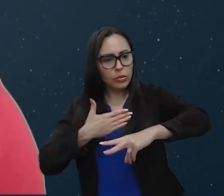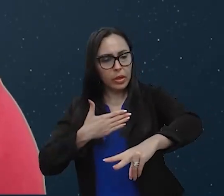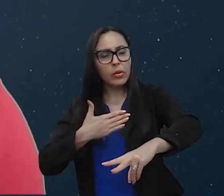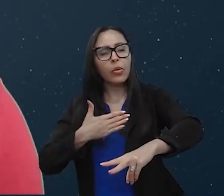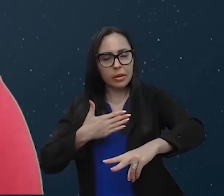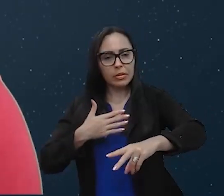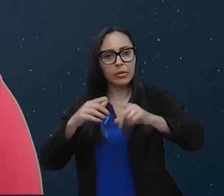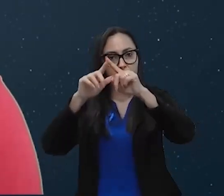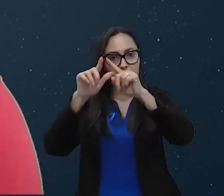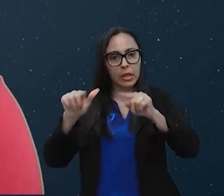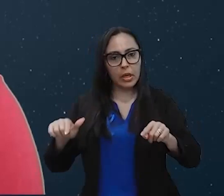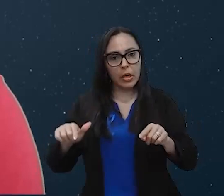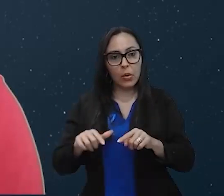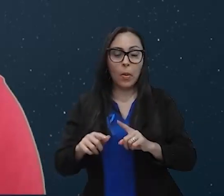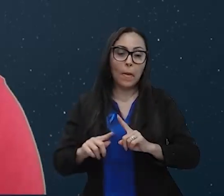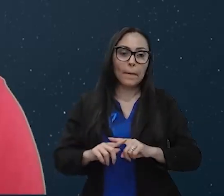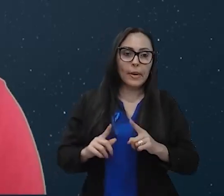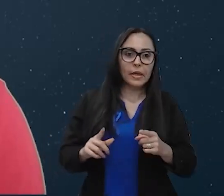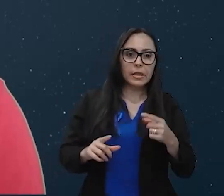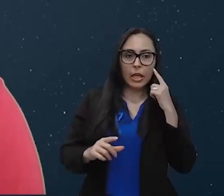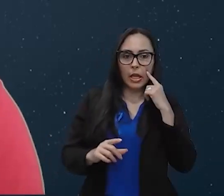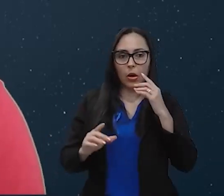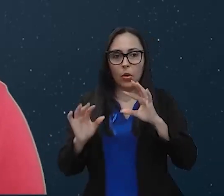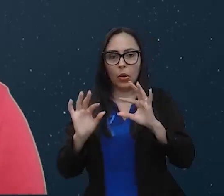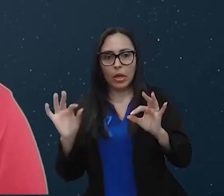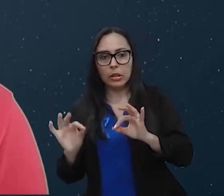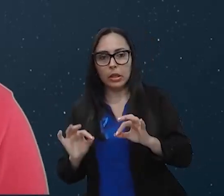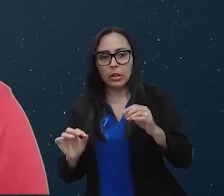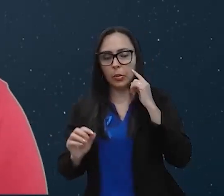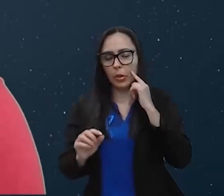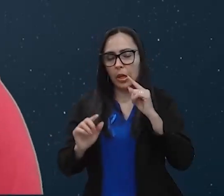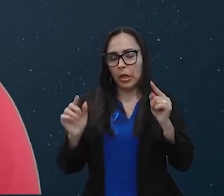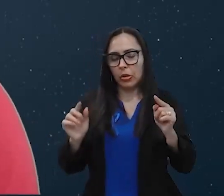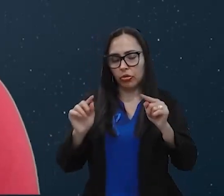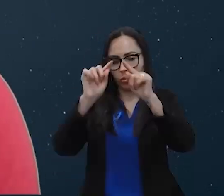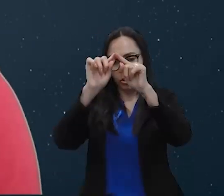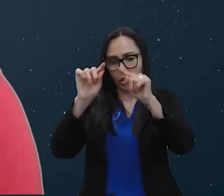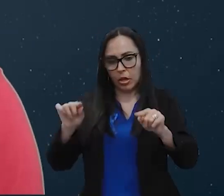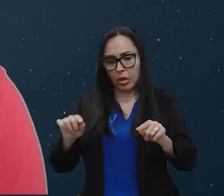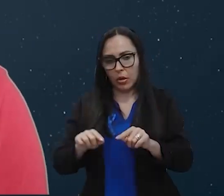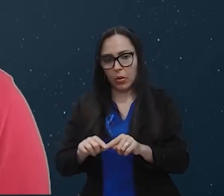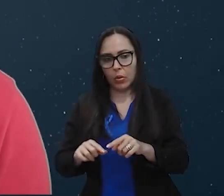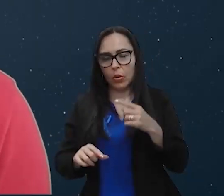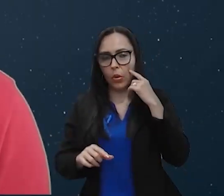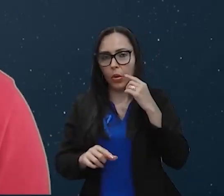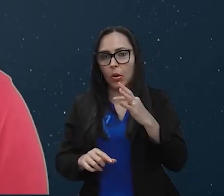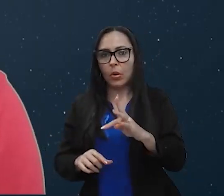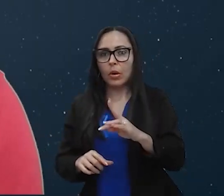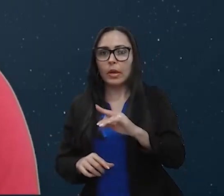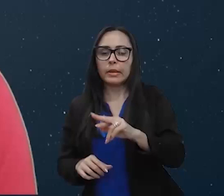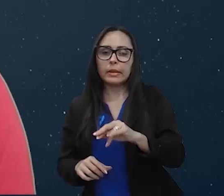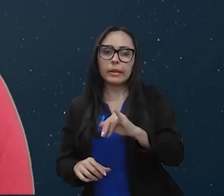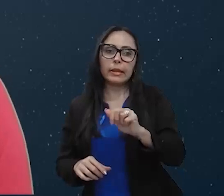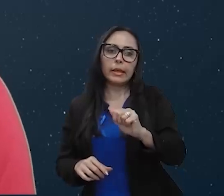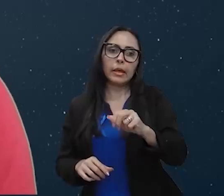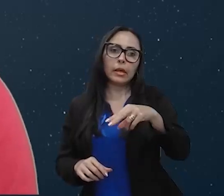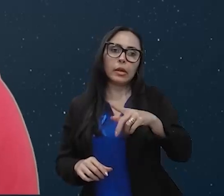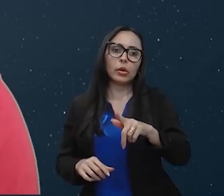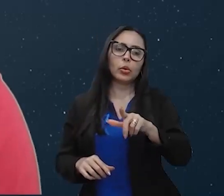triângulo, mas um triângulo é formado por região angular, região triangular. Olha o